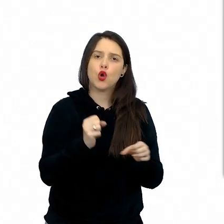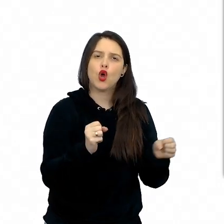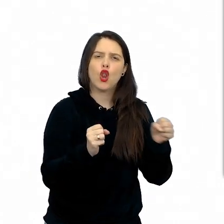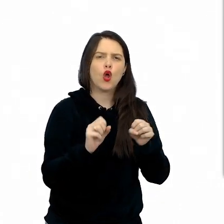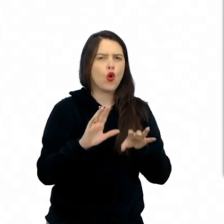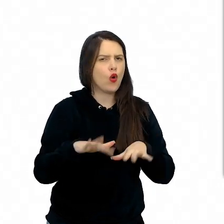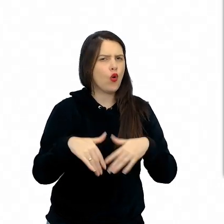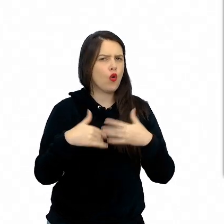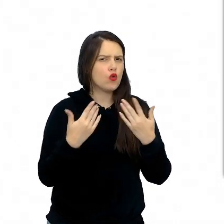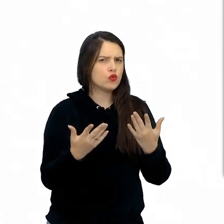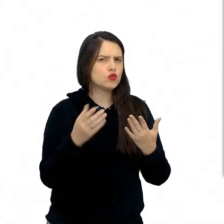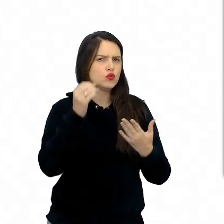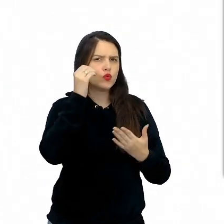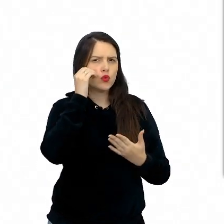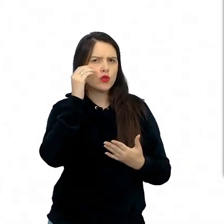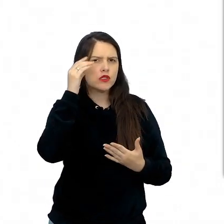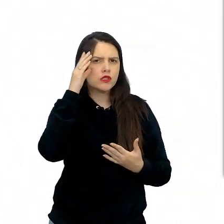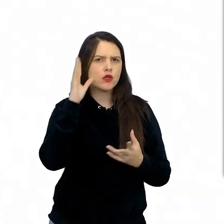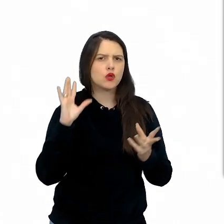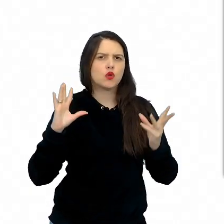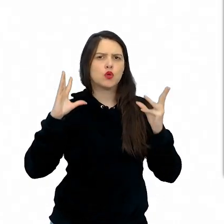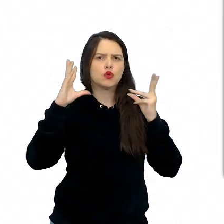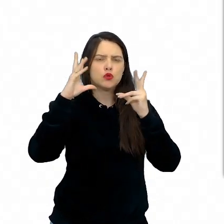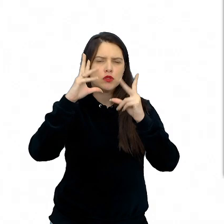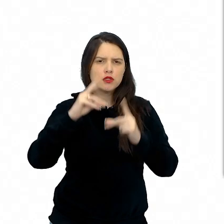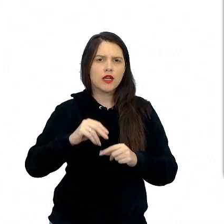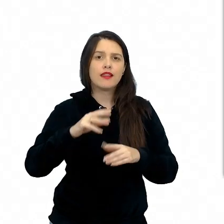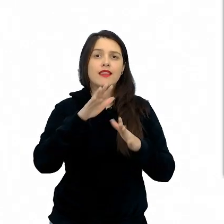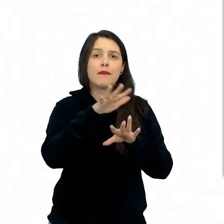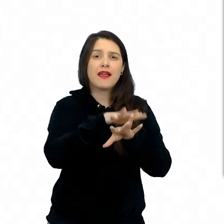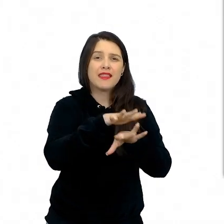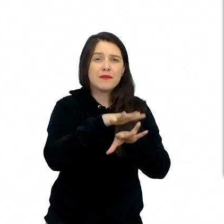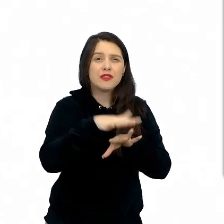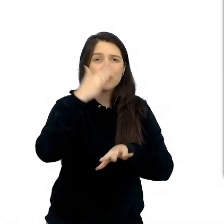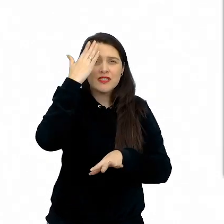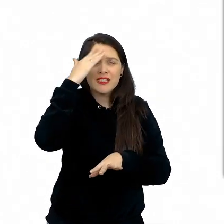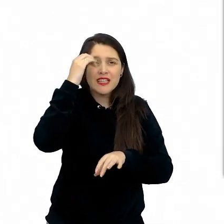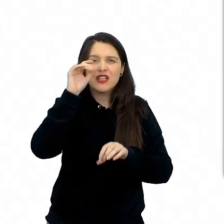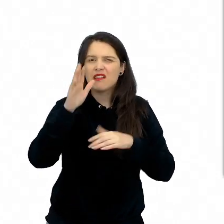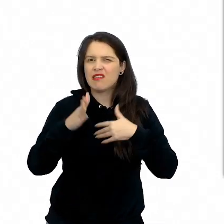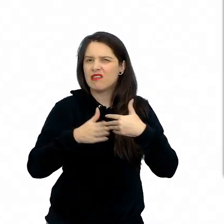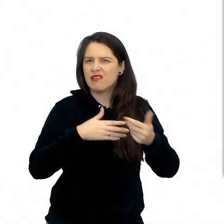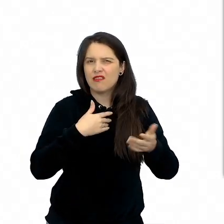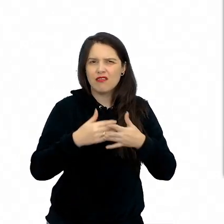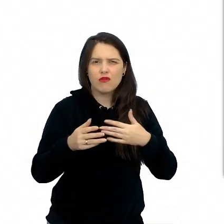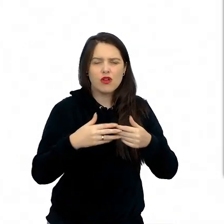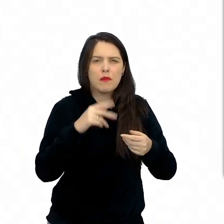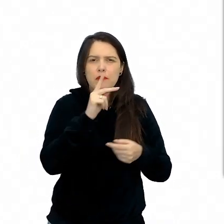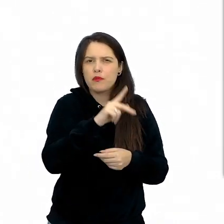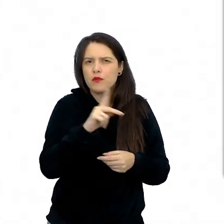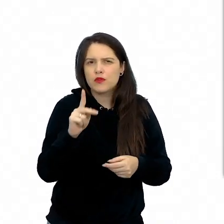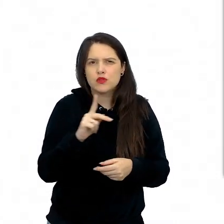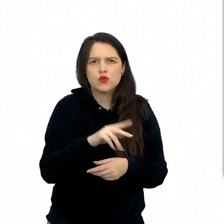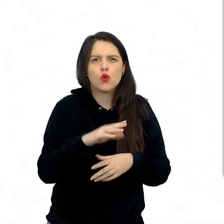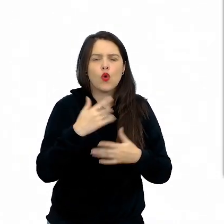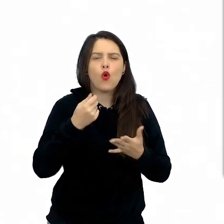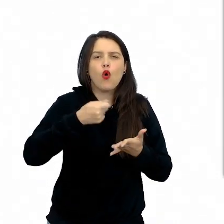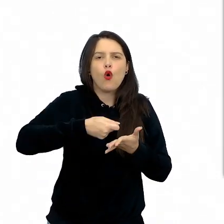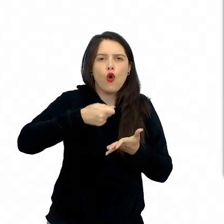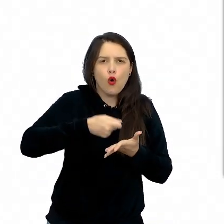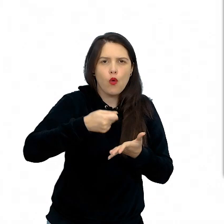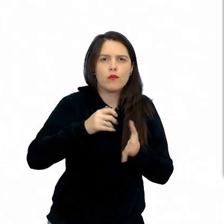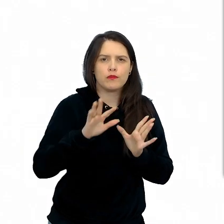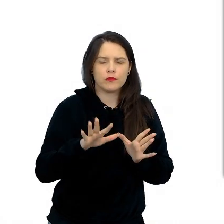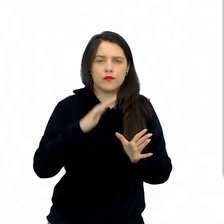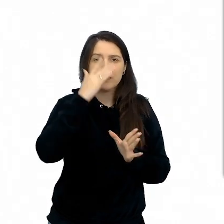seja, o conhecimento que todos deveriam ter da matemática, independentemente de ser professor ou não.